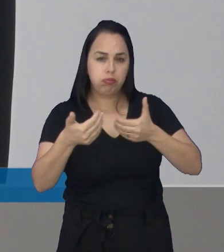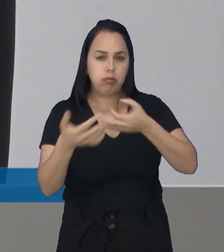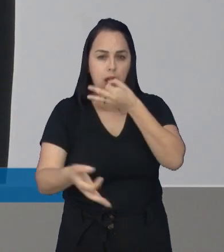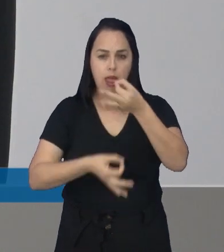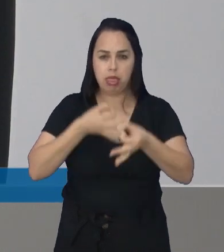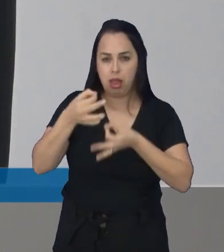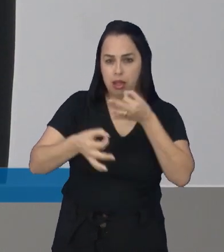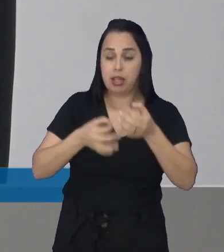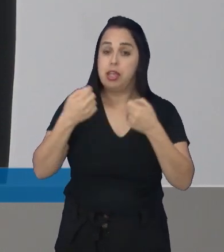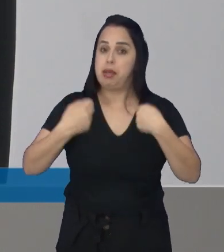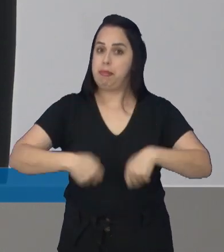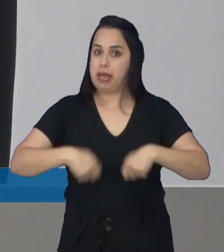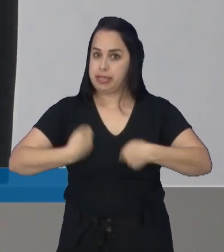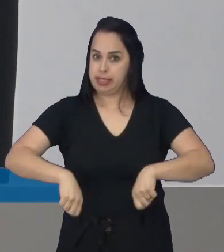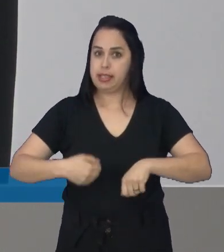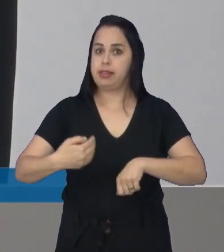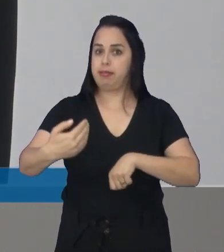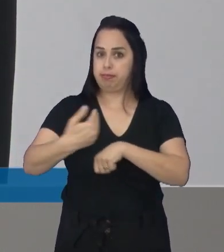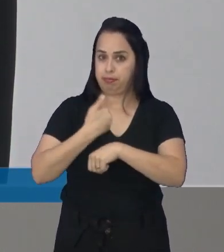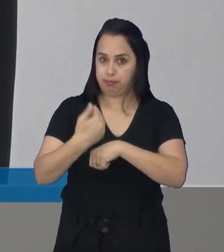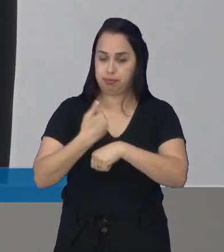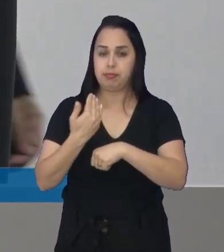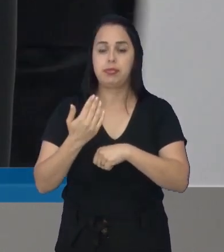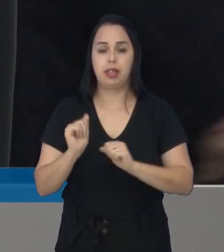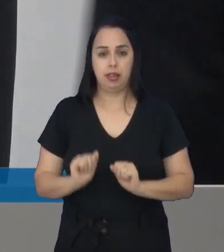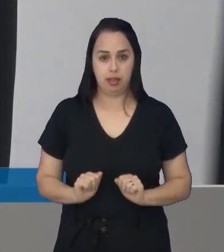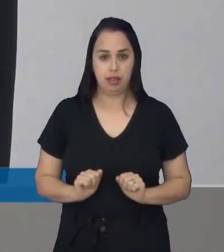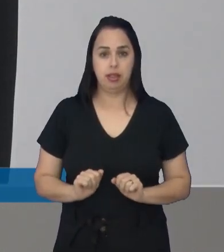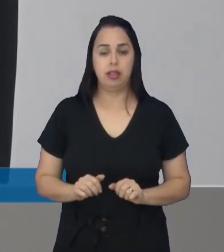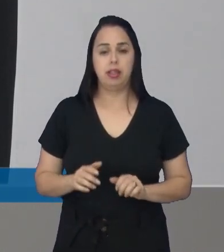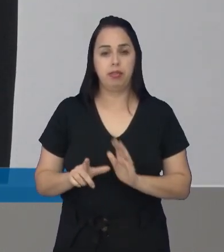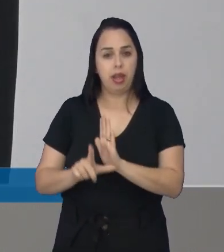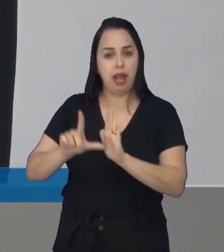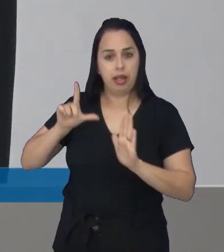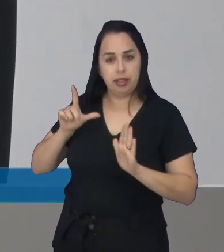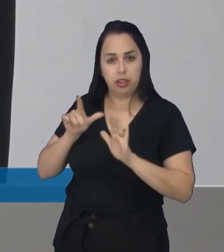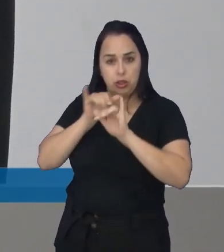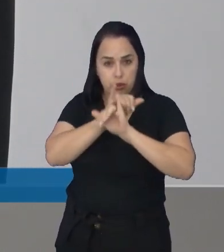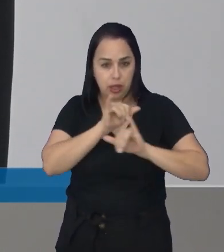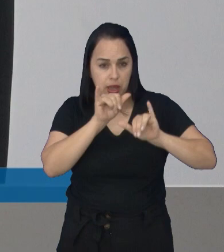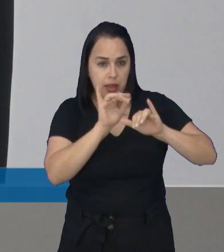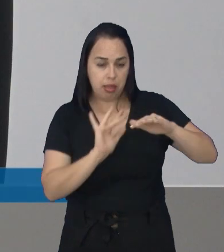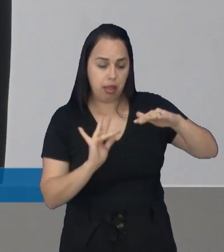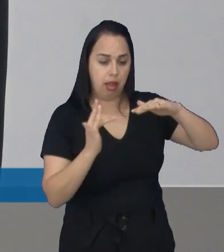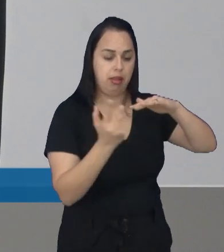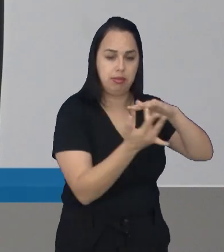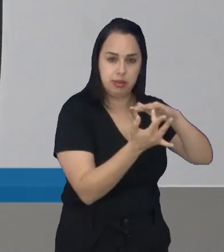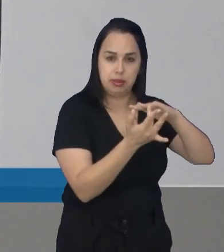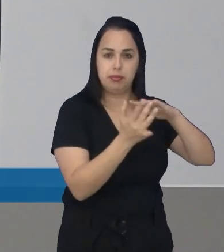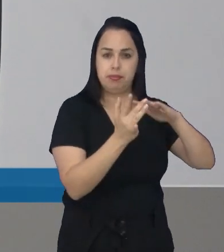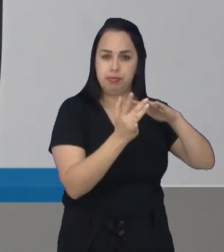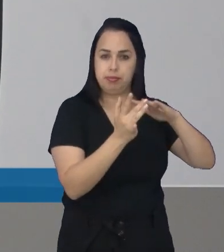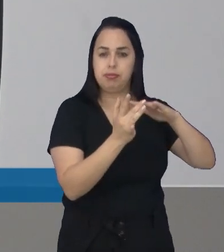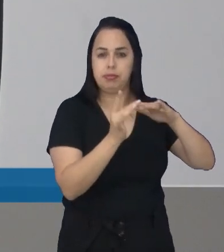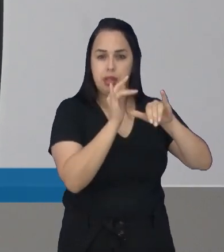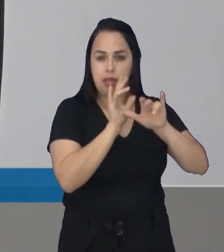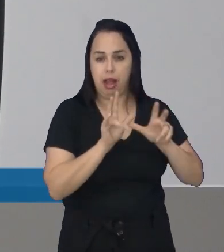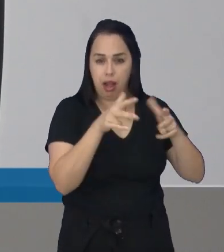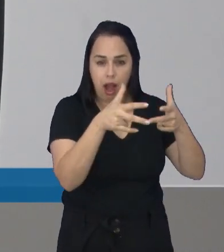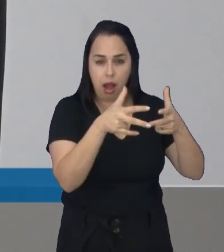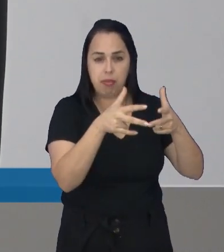deve ter esse acesso e foi divulgado pelas redes sociais da câmara esta